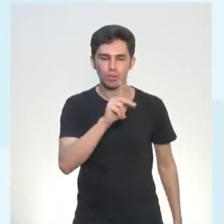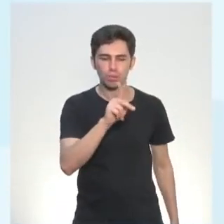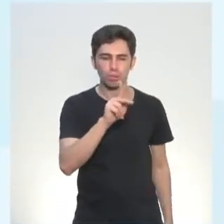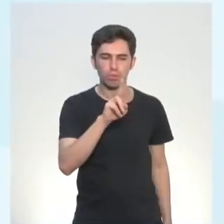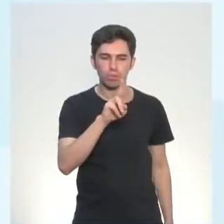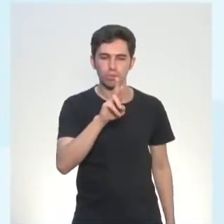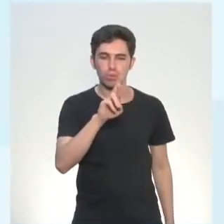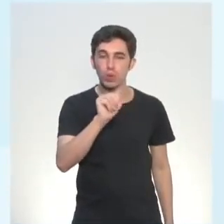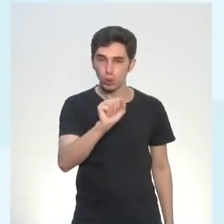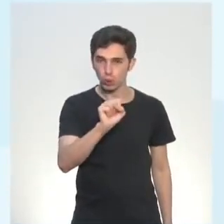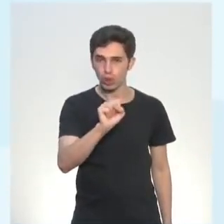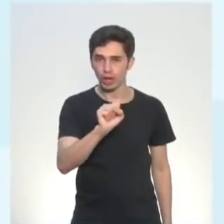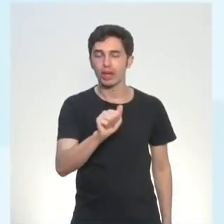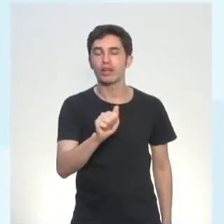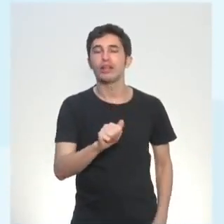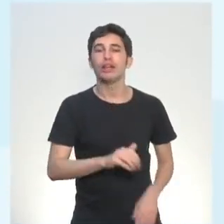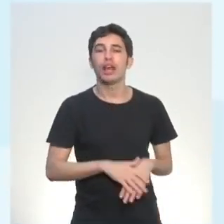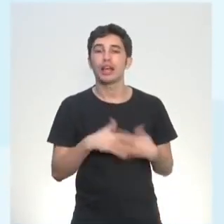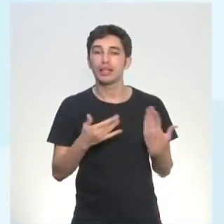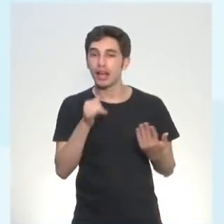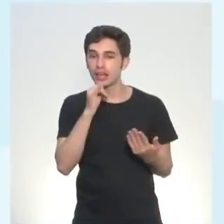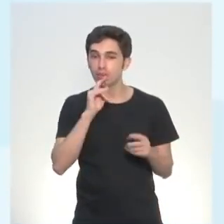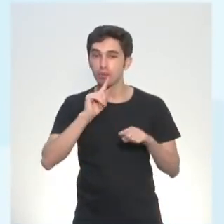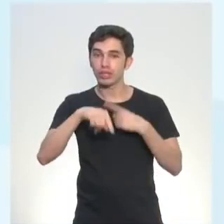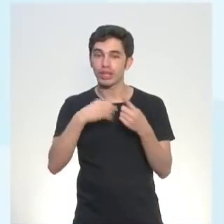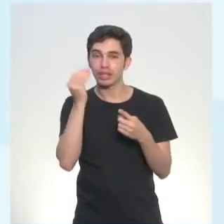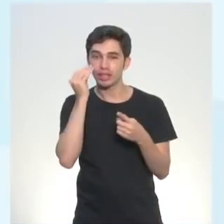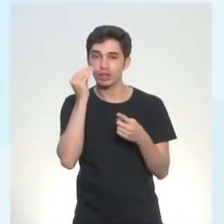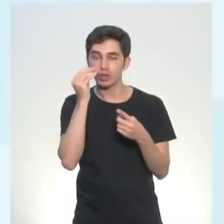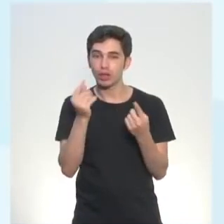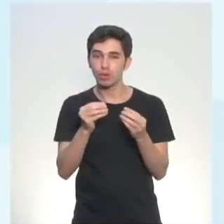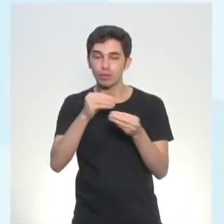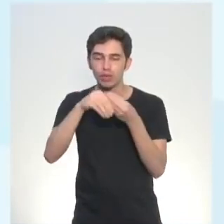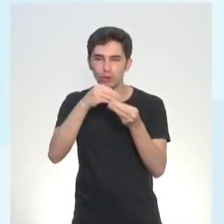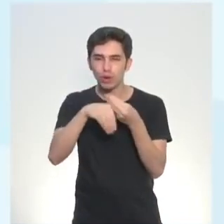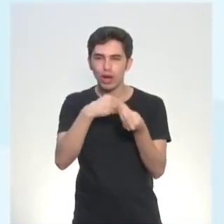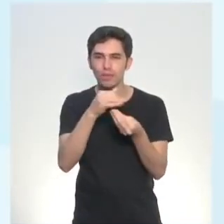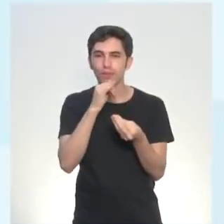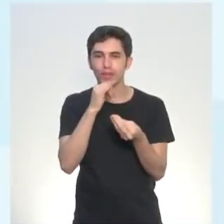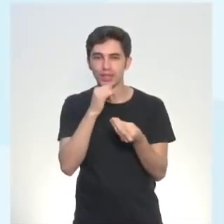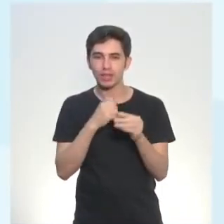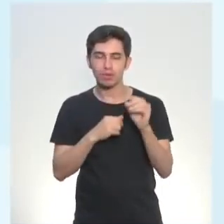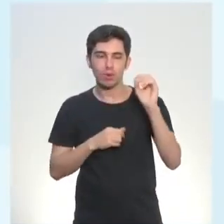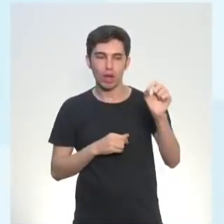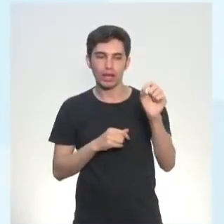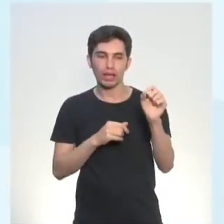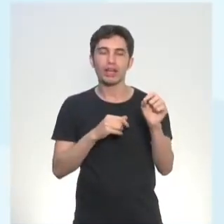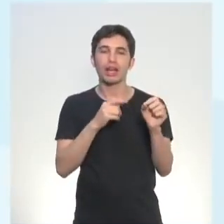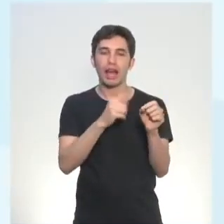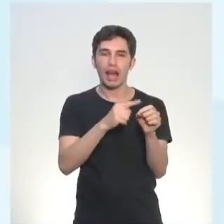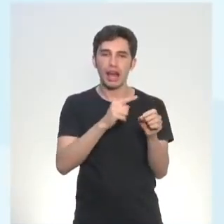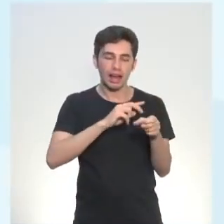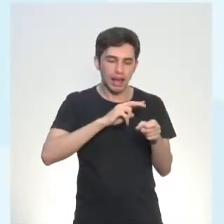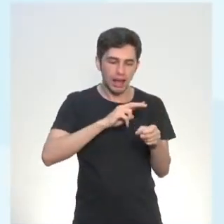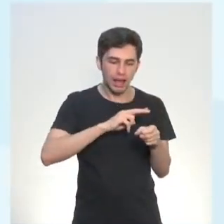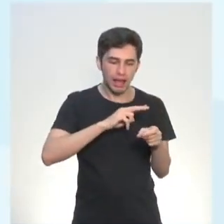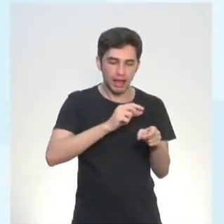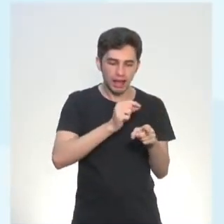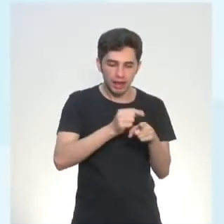foi cruzada com uma ervilha verde pura. E aí surgiram aí ervilhas amarelas da geração